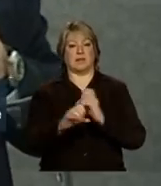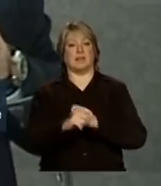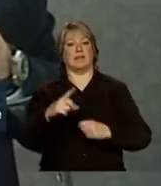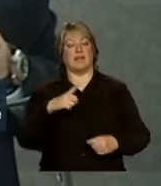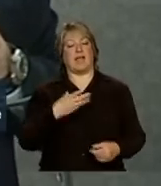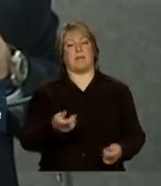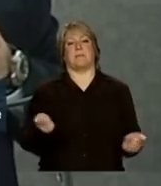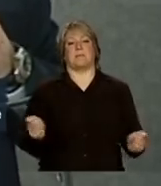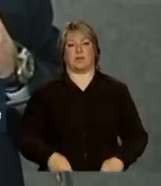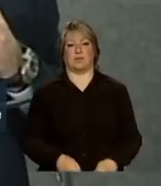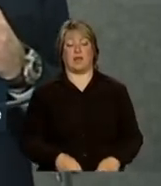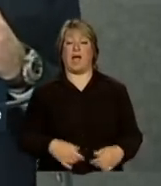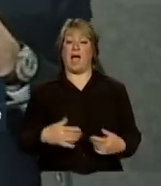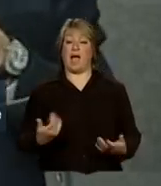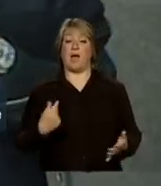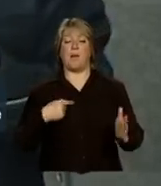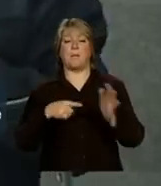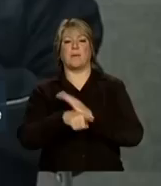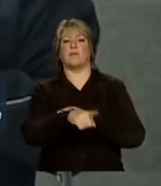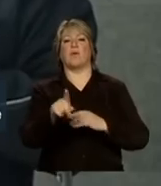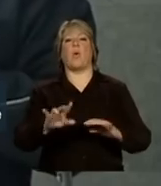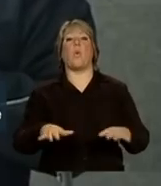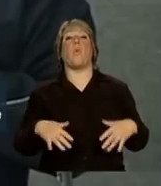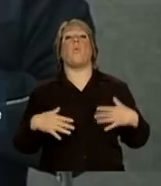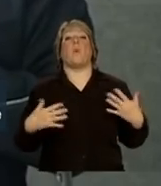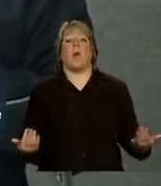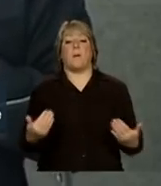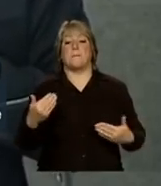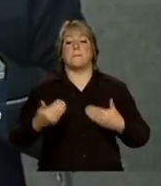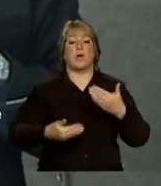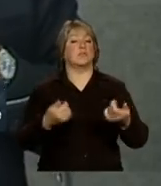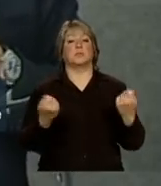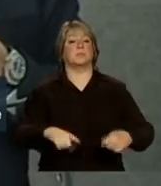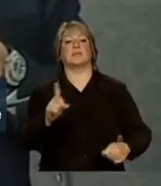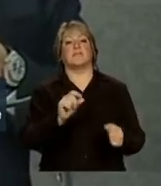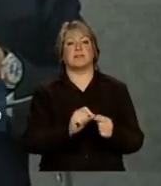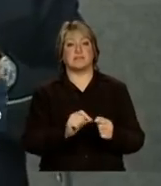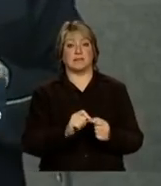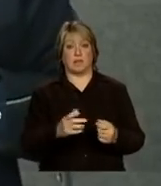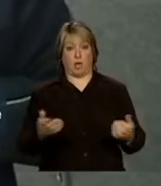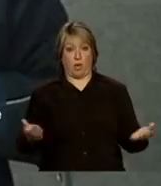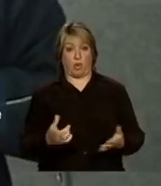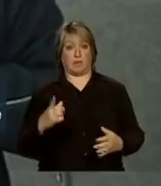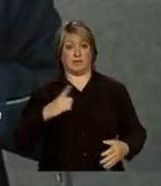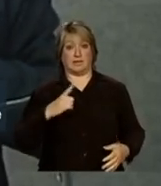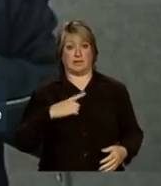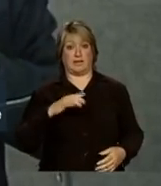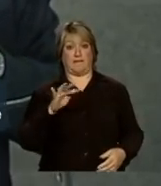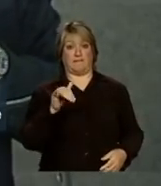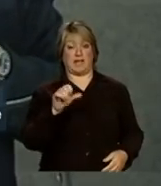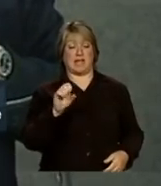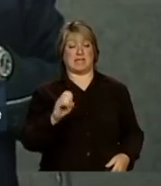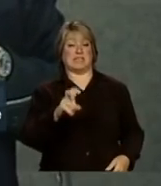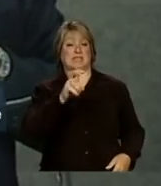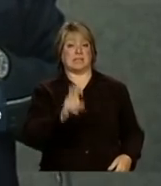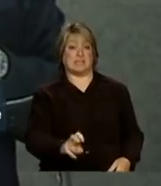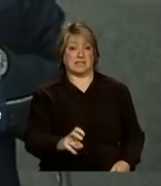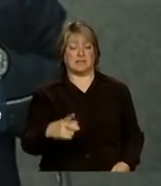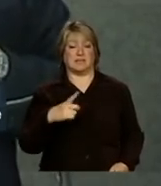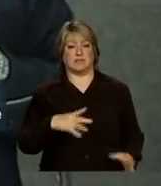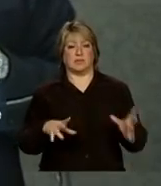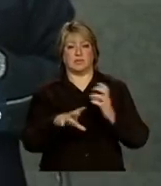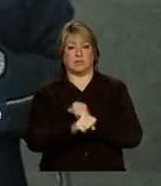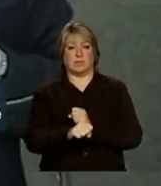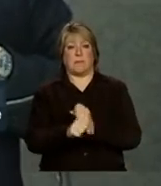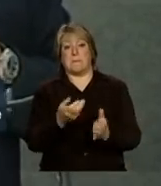possibilidade Aí eu pergunto assim qual é o processo que não tem que ser feito nós hoje tem laminadores fazem 5.000 deges e perdem um